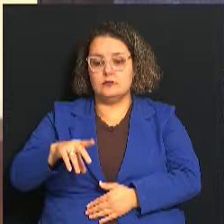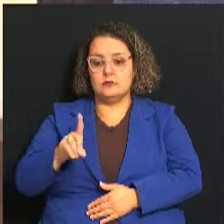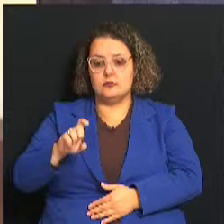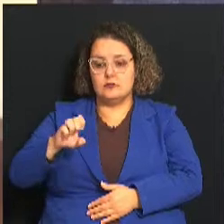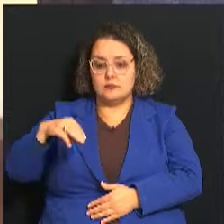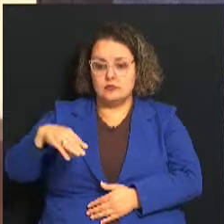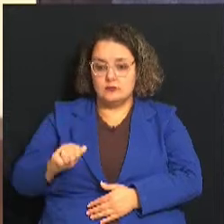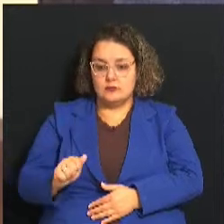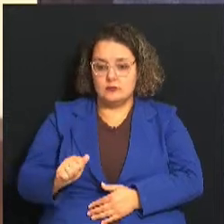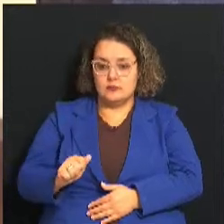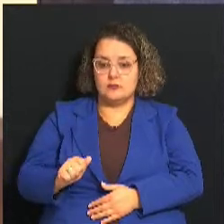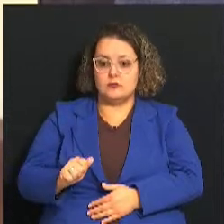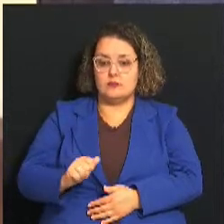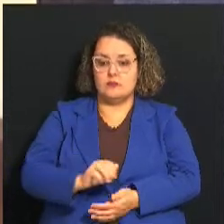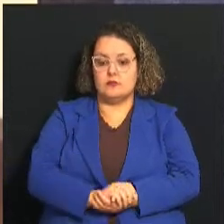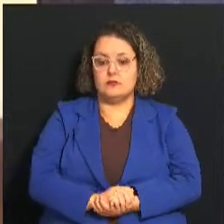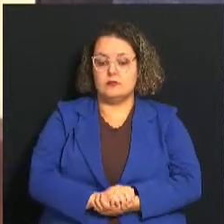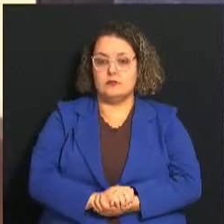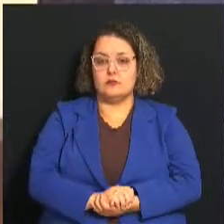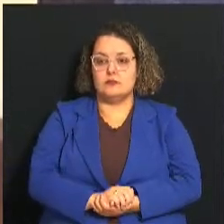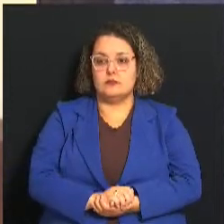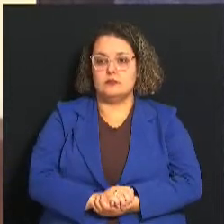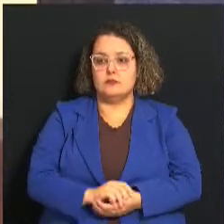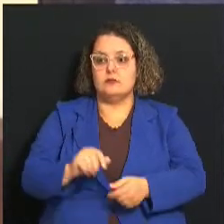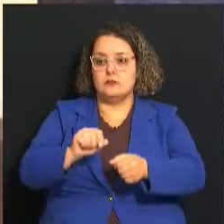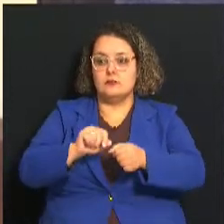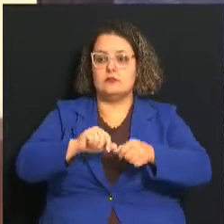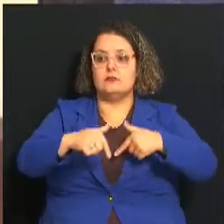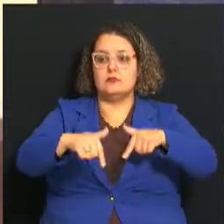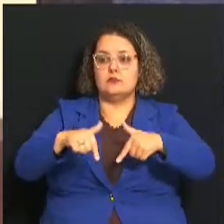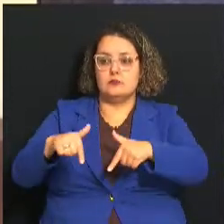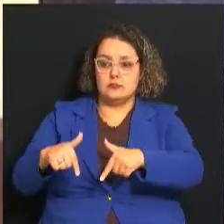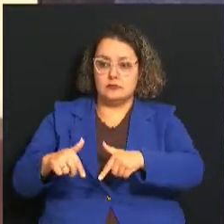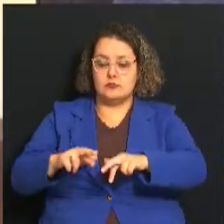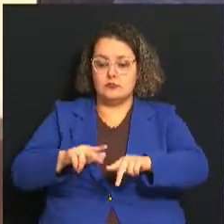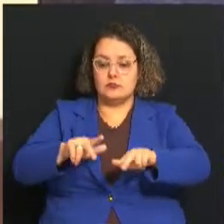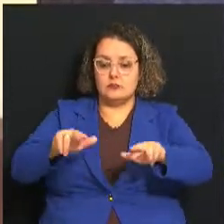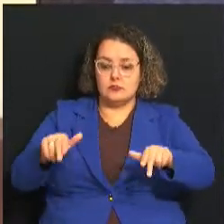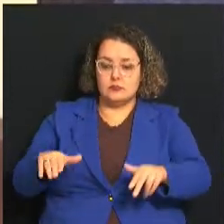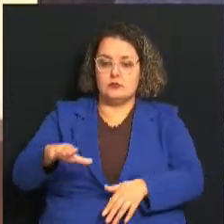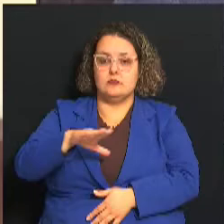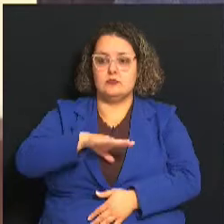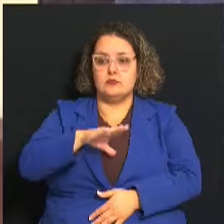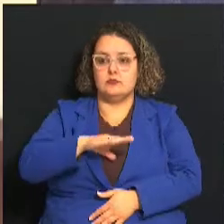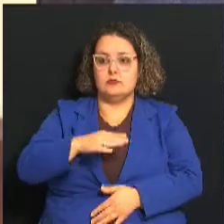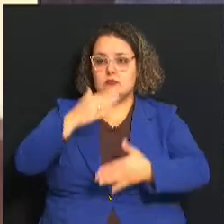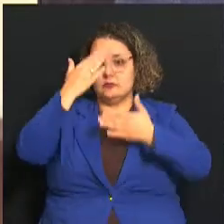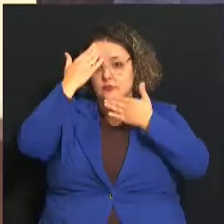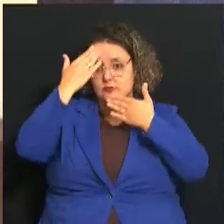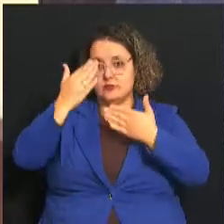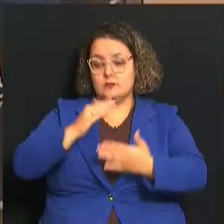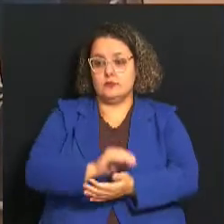entes, fará um trabalho diferenciado na cidade. Muito obrigado.